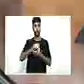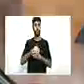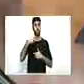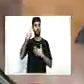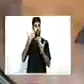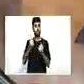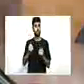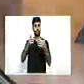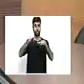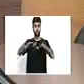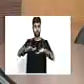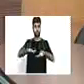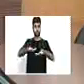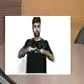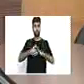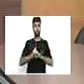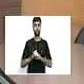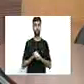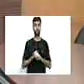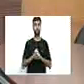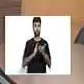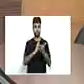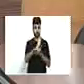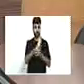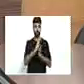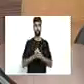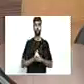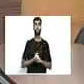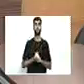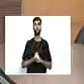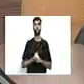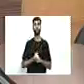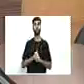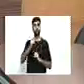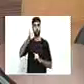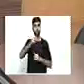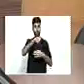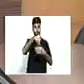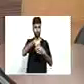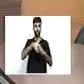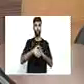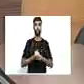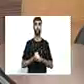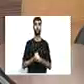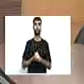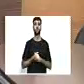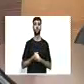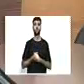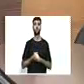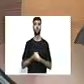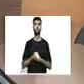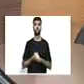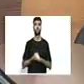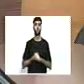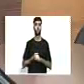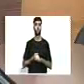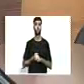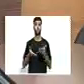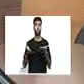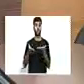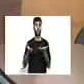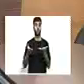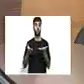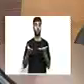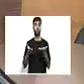vereadores favoráveis permaneçam Como estão projeto aprovado em primeira votação Vamos